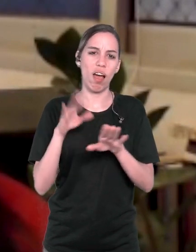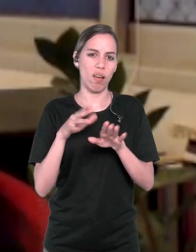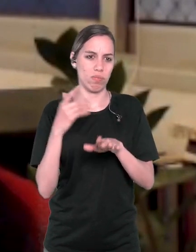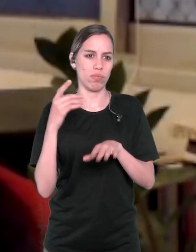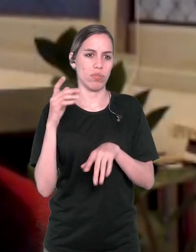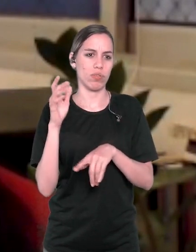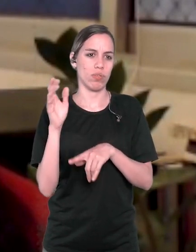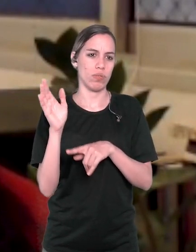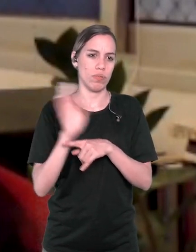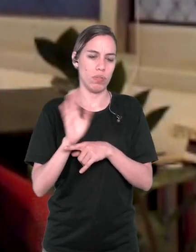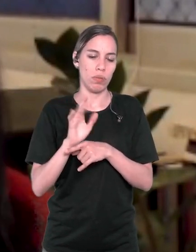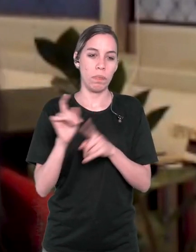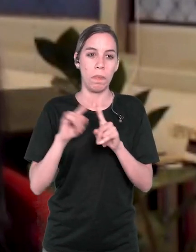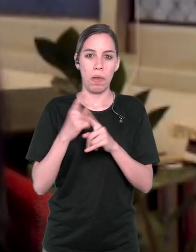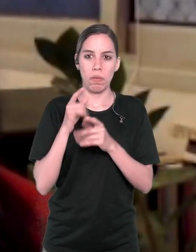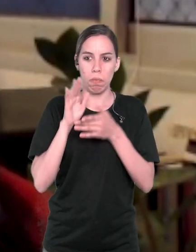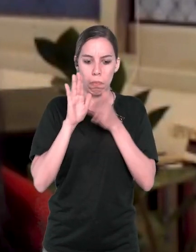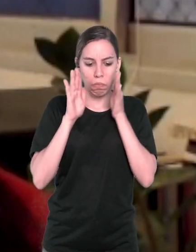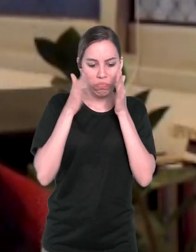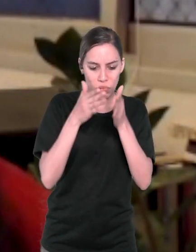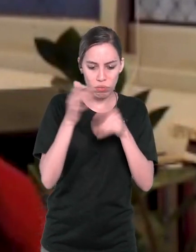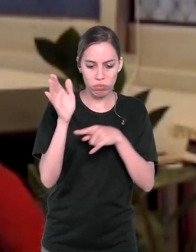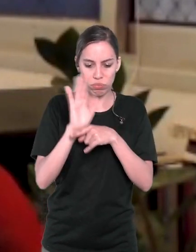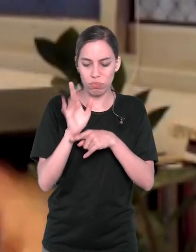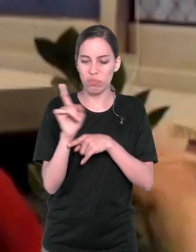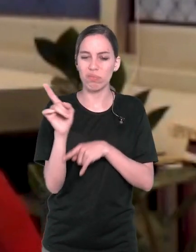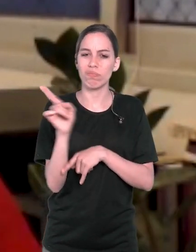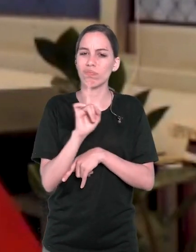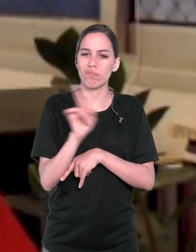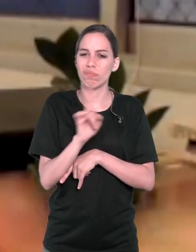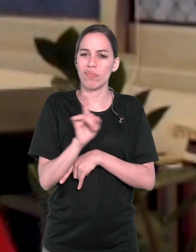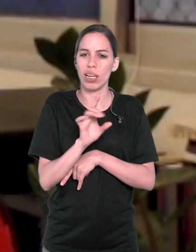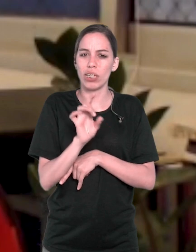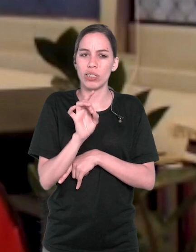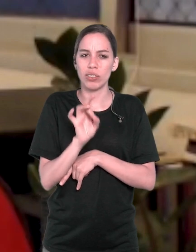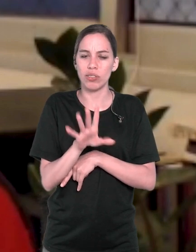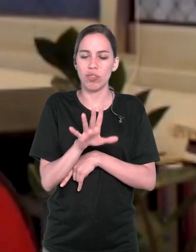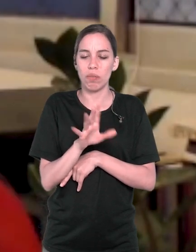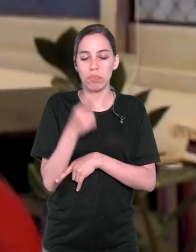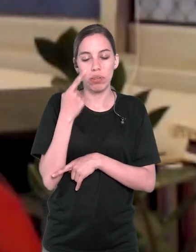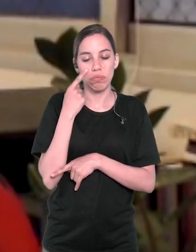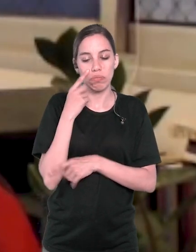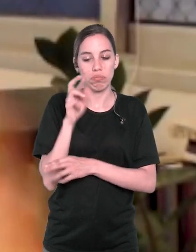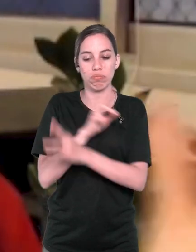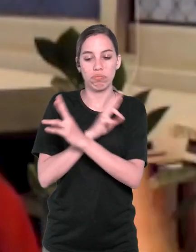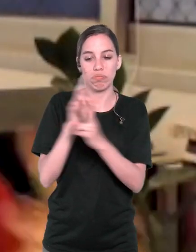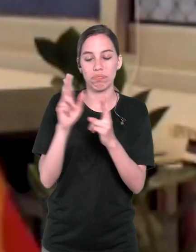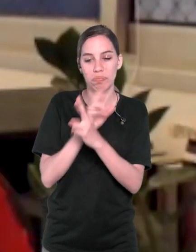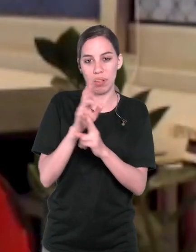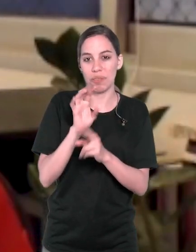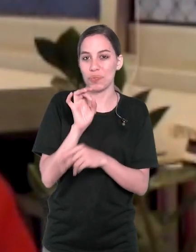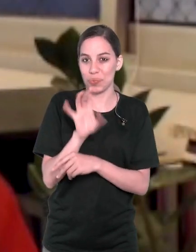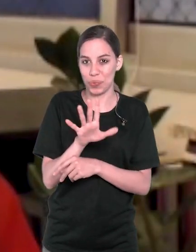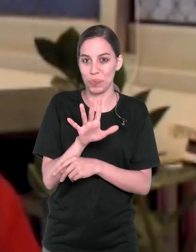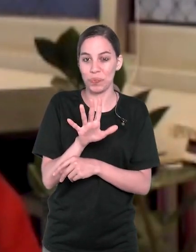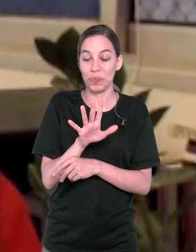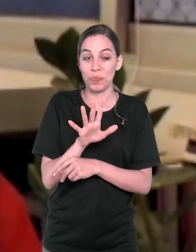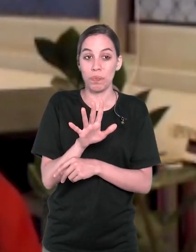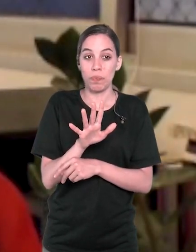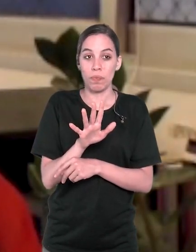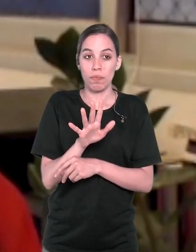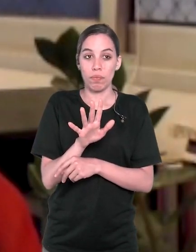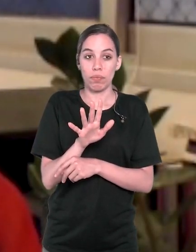detive muito no cinema. Né? Foi só mesmo para estabelecer essas relações. E, quer dizer, peguei